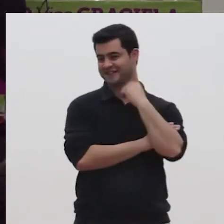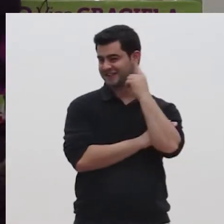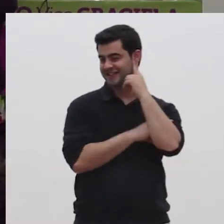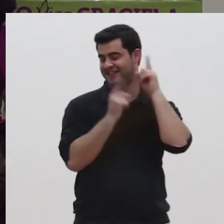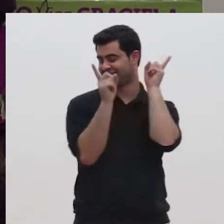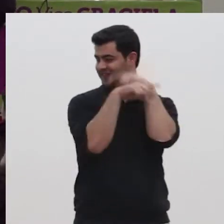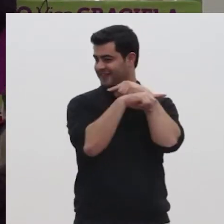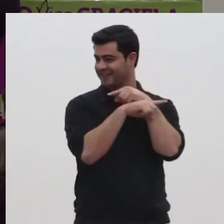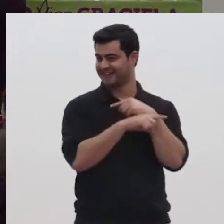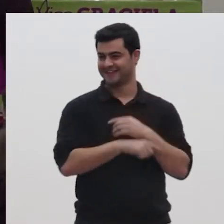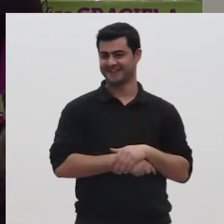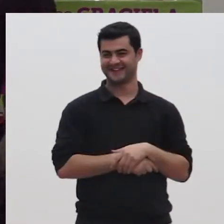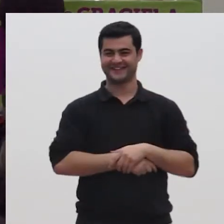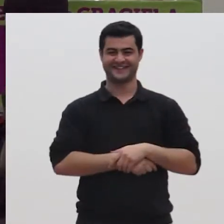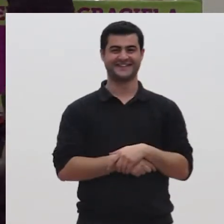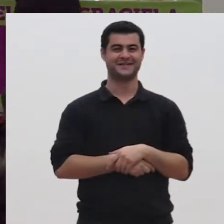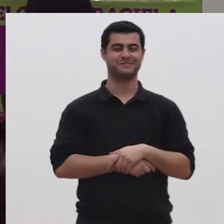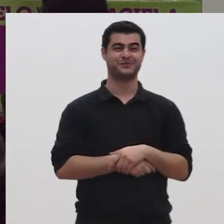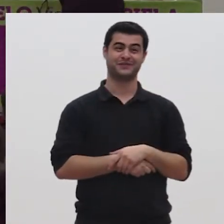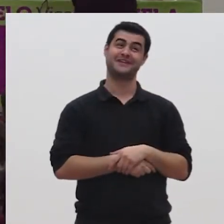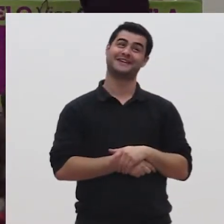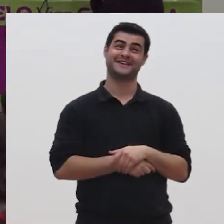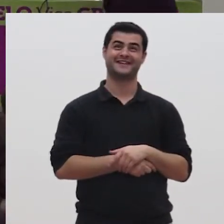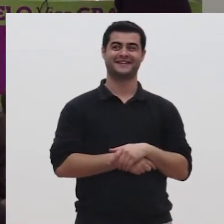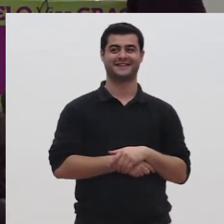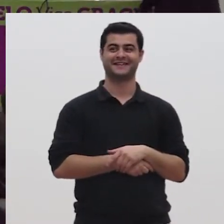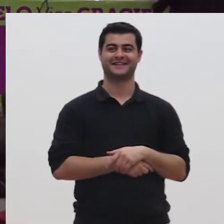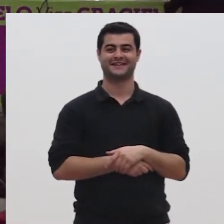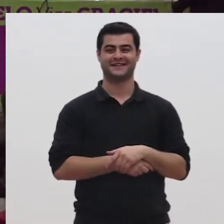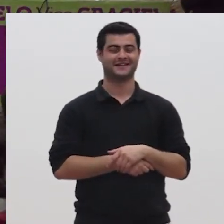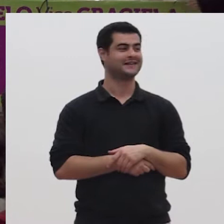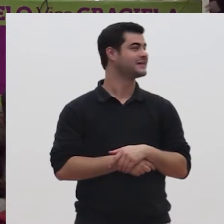Quero ficar assim, só de ladinho, eu não quero ficar de costas para ninguém.